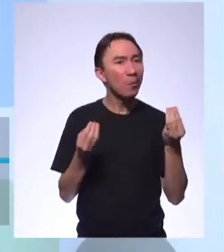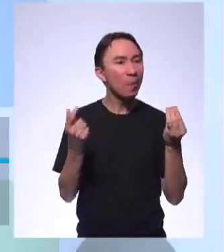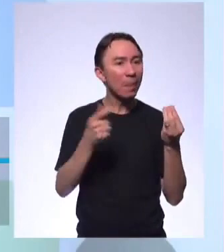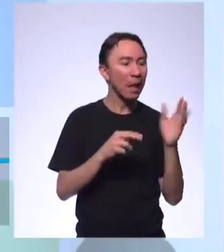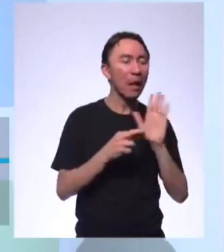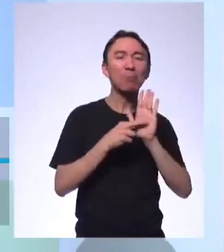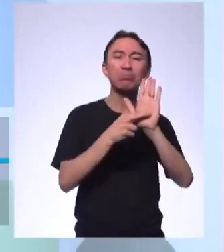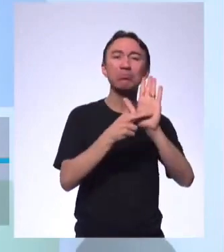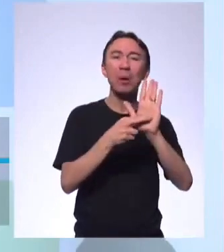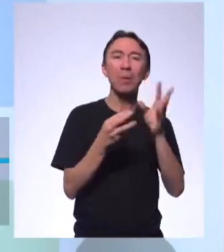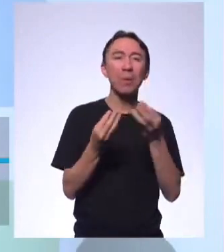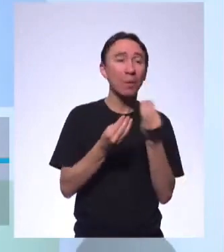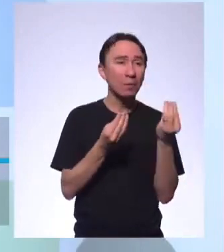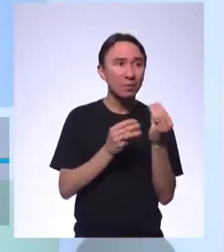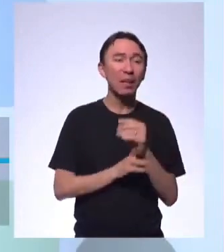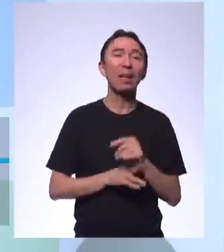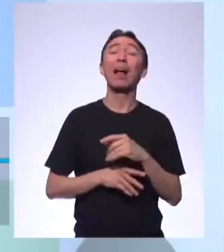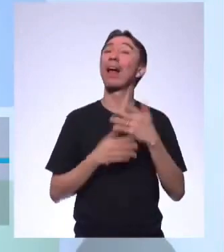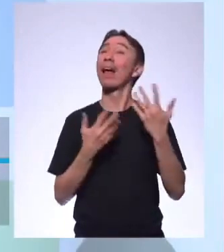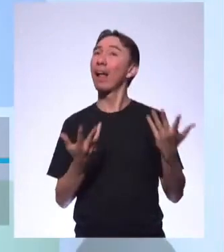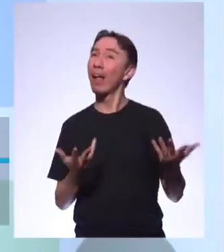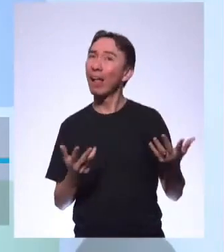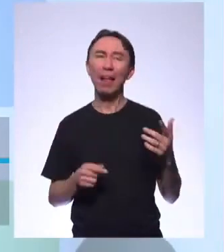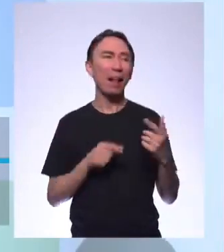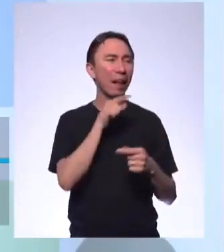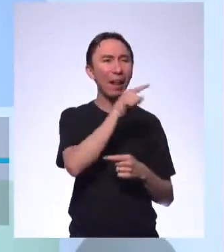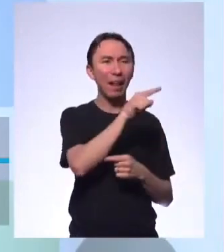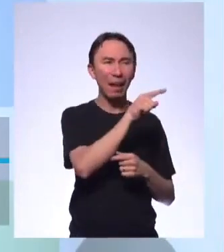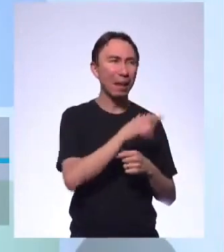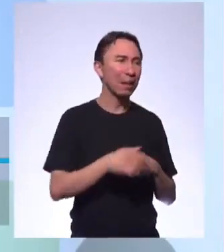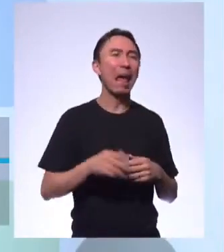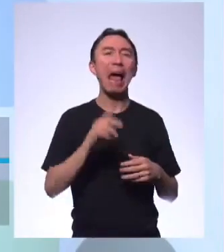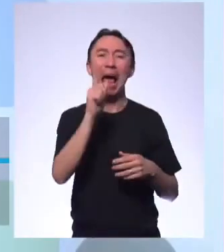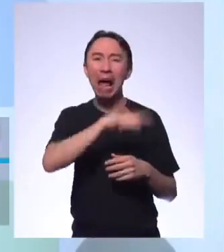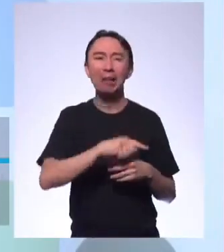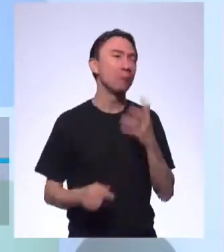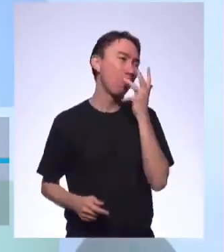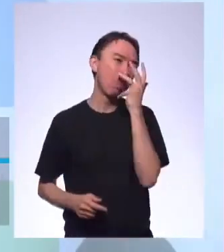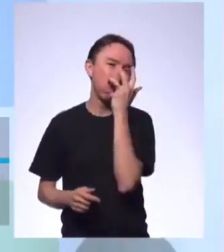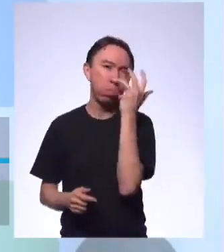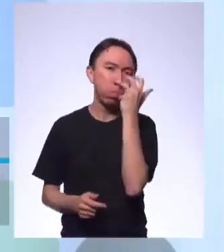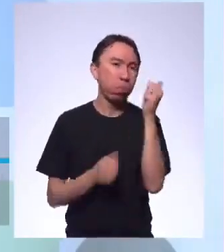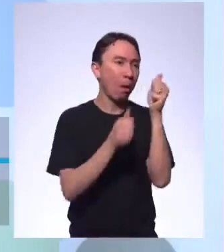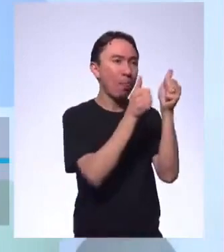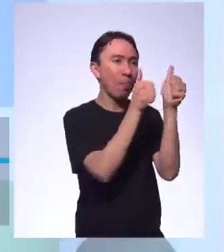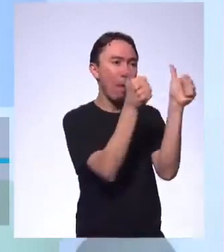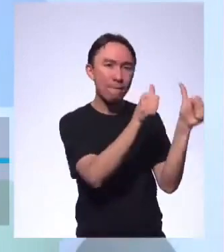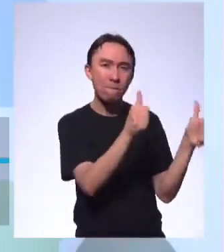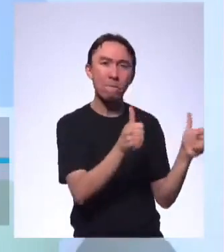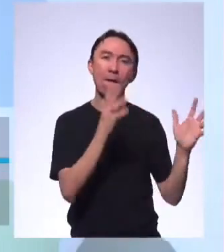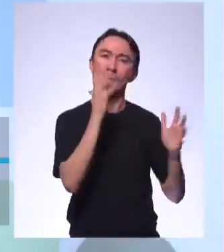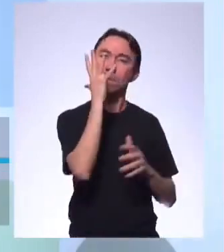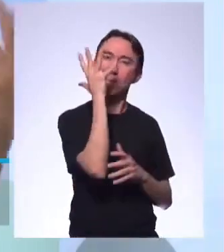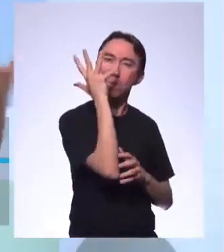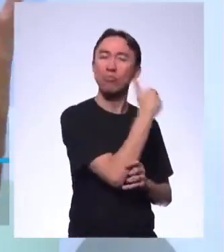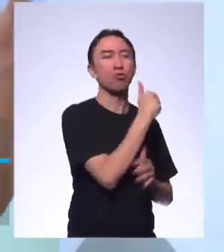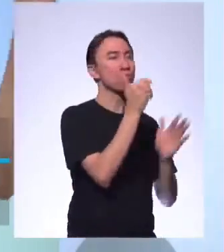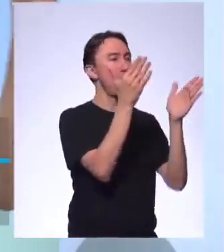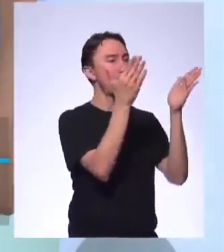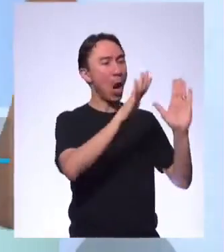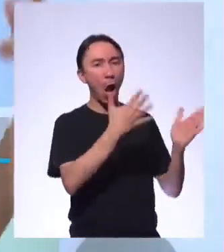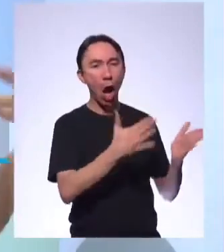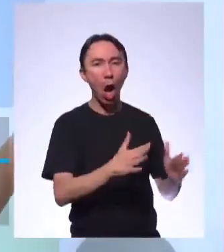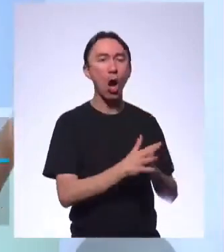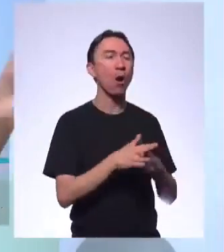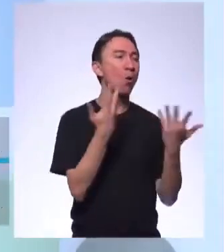na literatura? Como alguém aí que é um objeto sexual, que é alguém que só serve para cozinha e para cama, que é alguém que